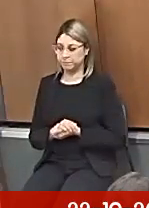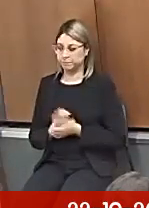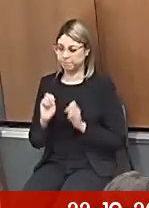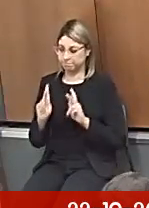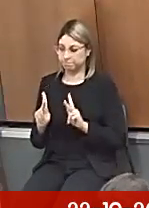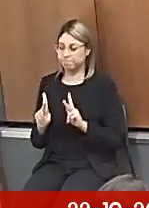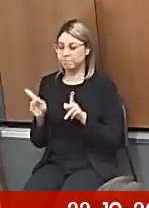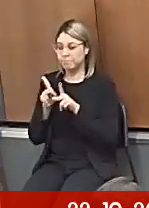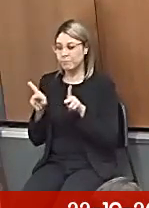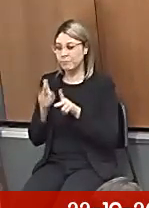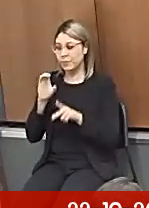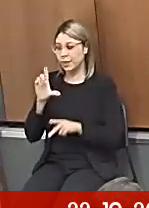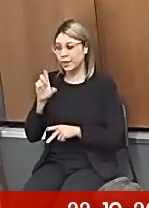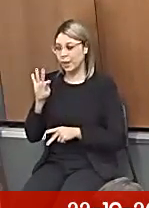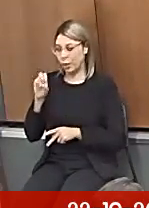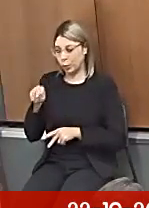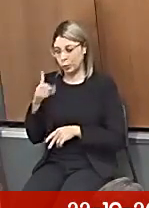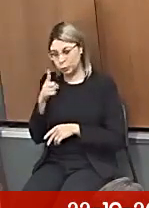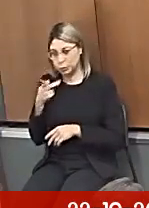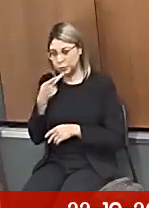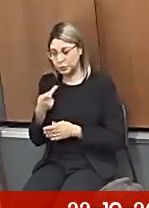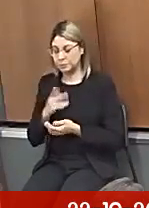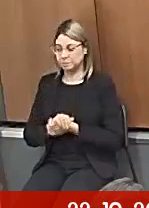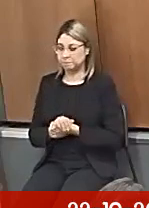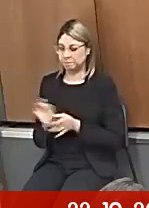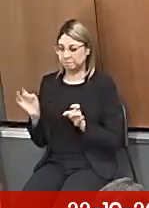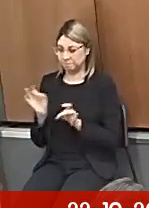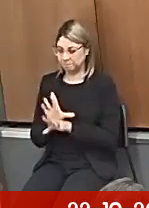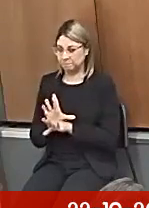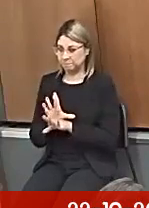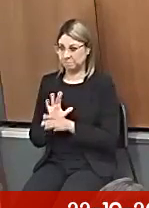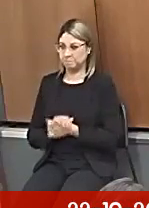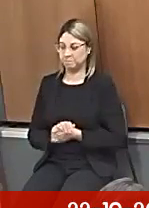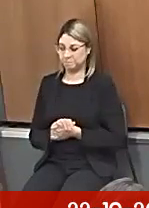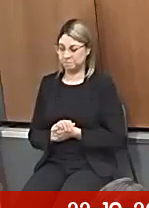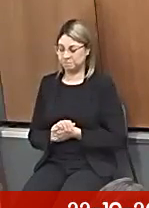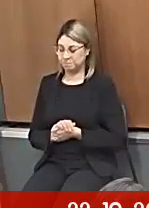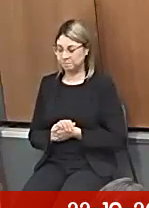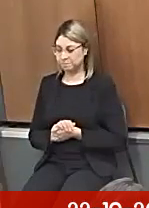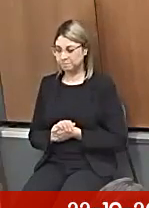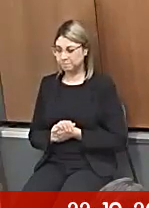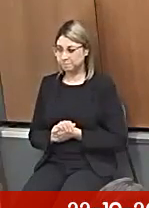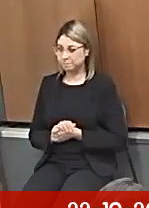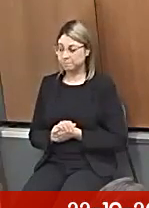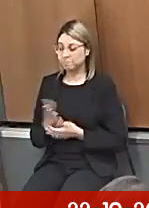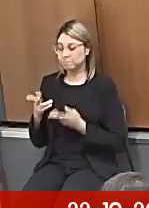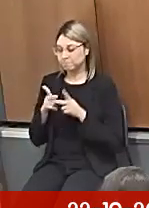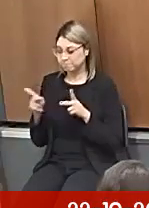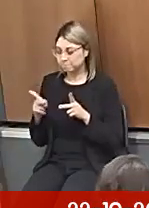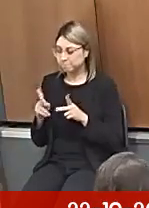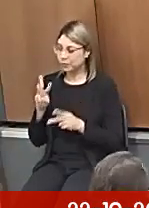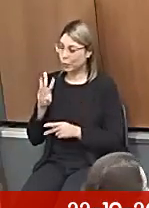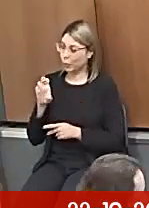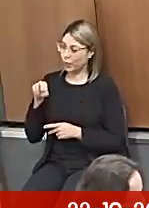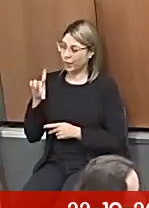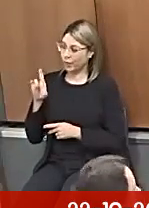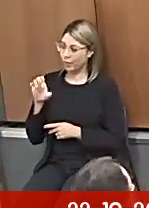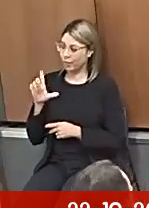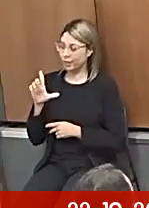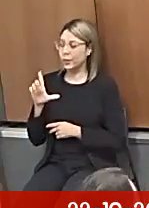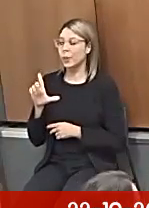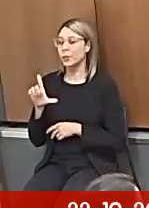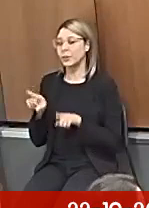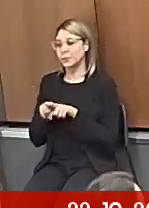Ok. Professor Cleito, última consideração, para a gente partir já para o encerramento. Professor Wendel,